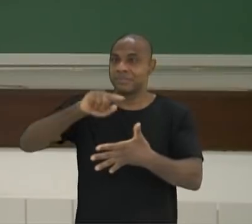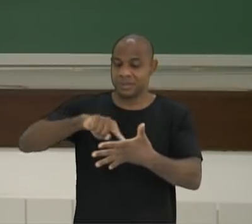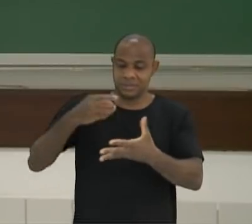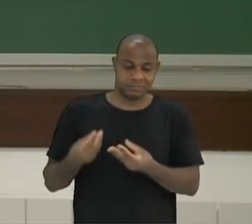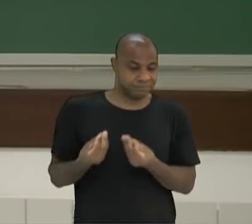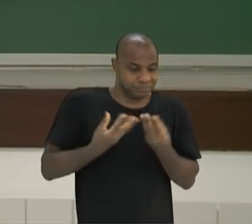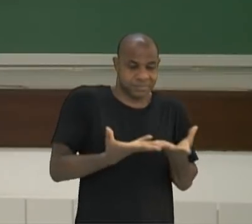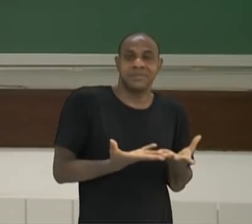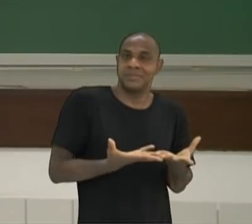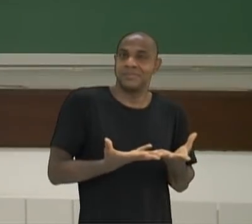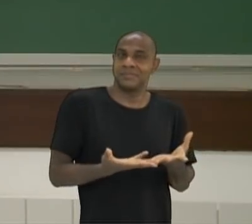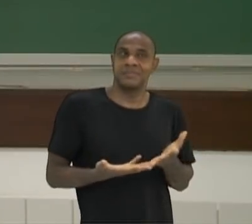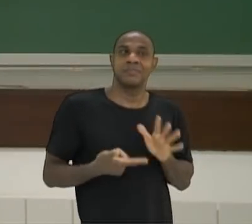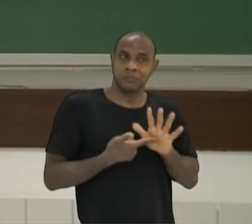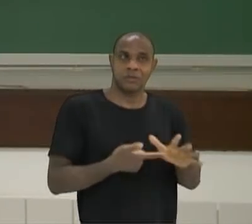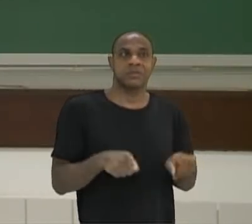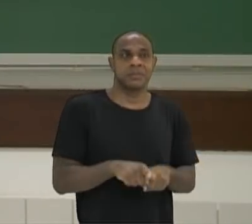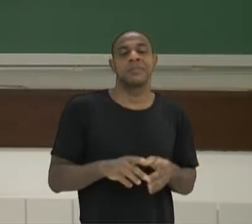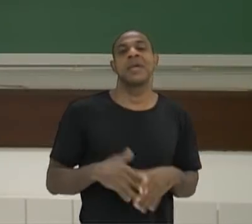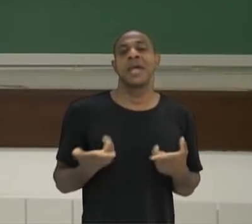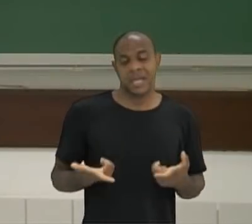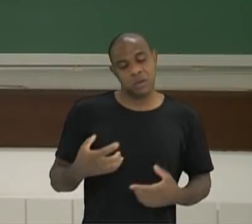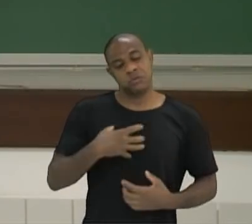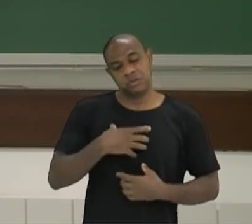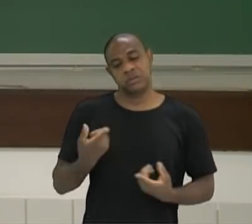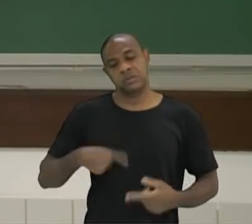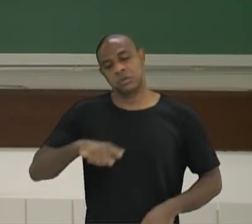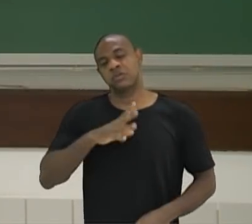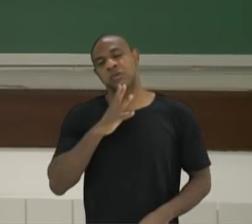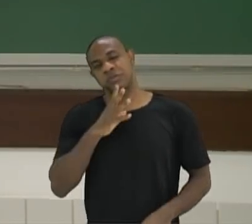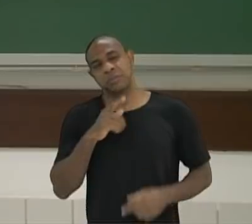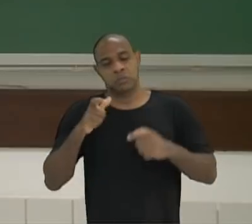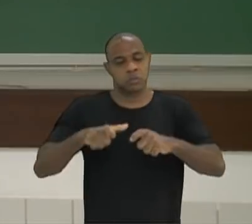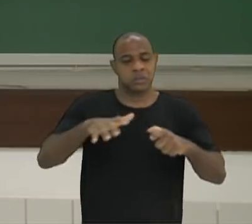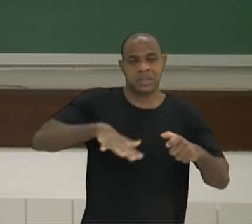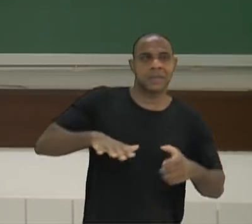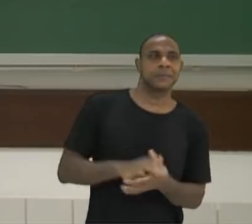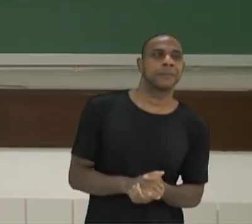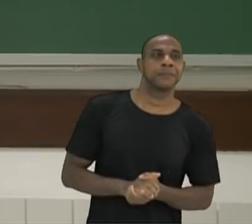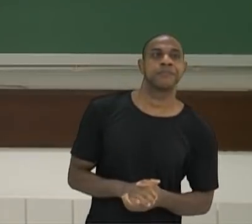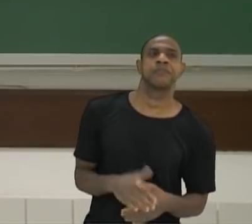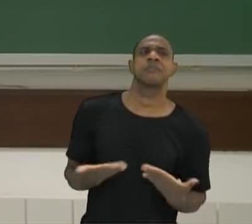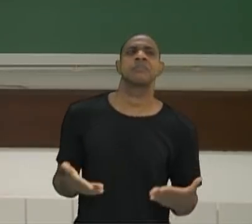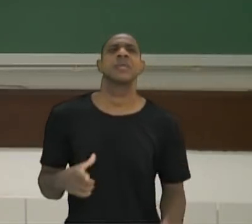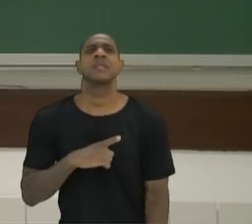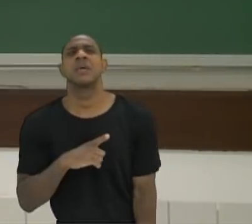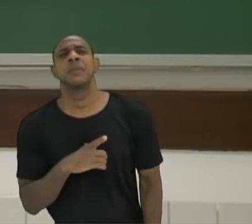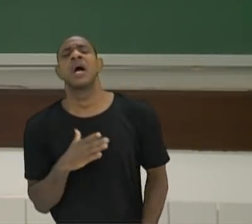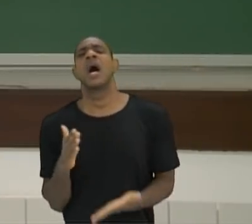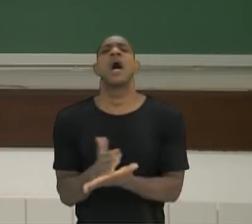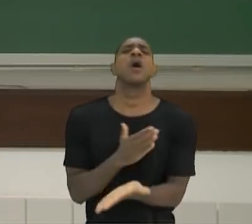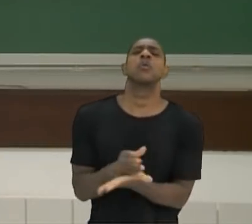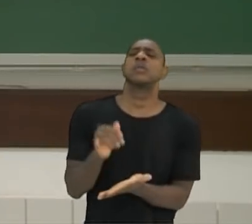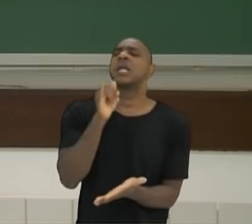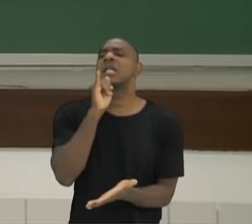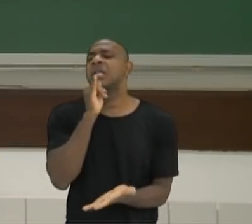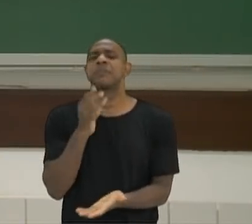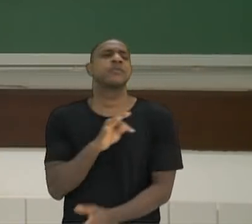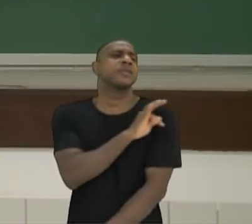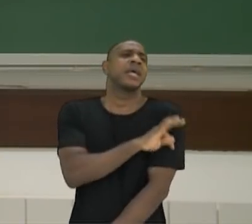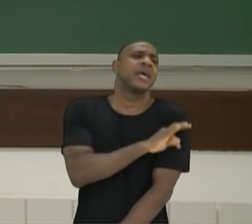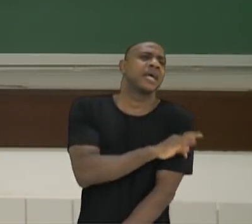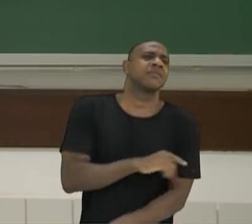uma forma de também nós conhecermos esse espaço geográfico. E temos aqui alguns exemplos de técnicas